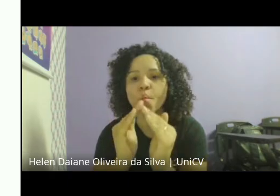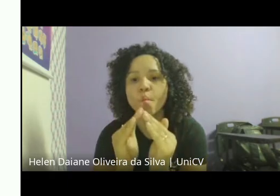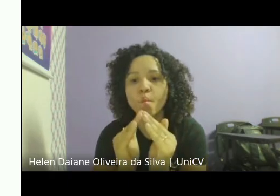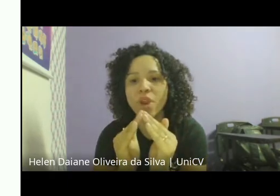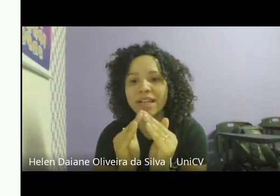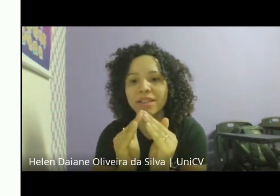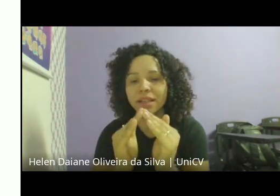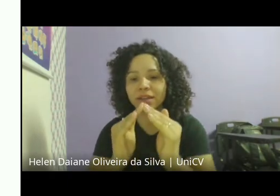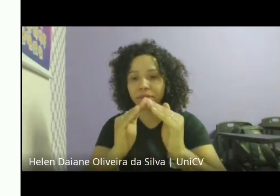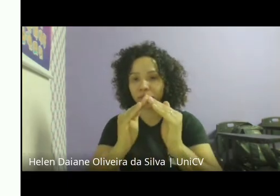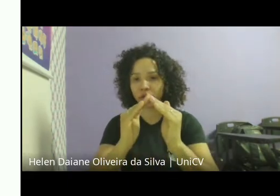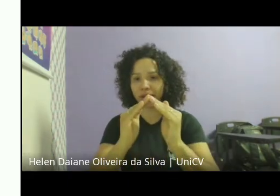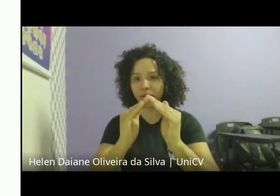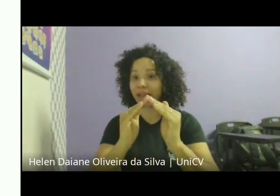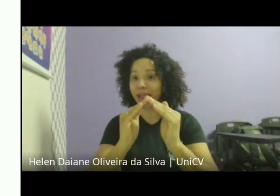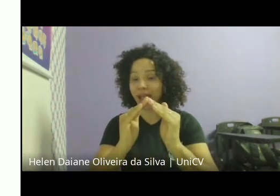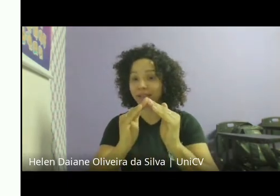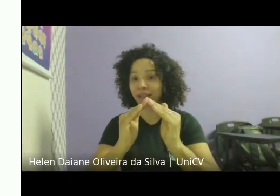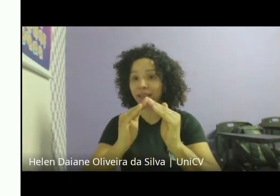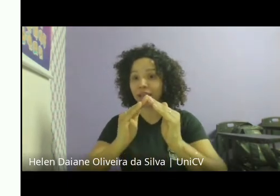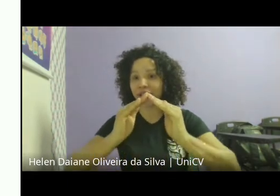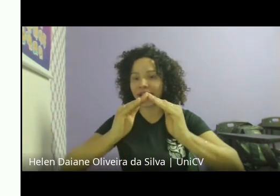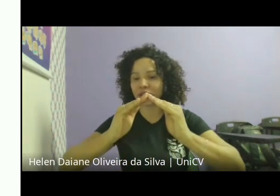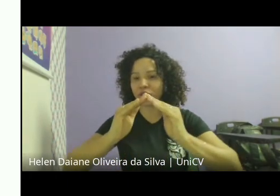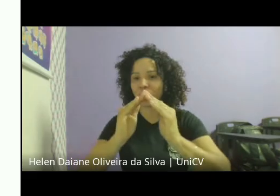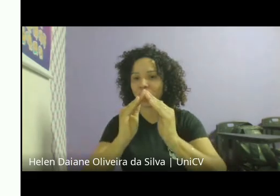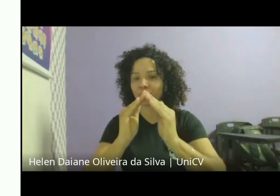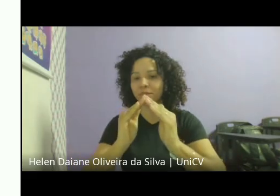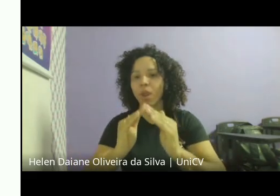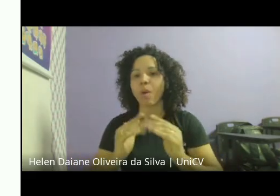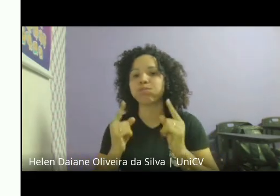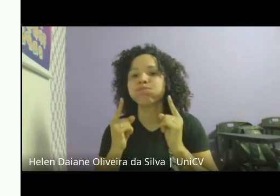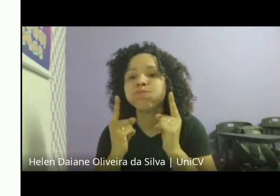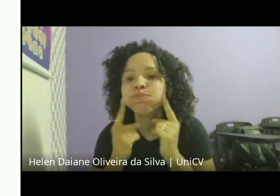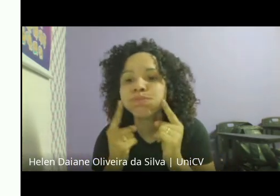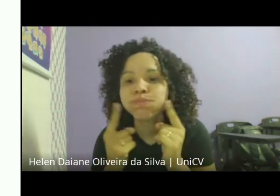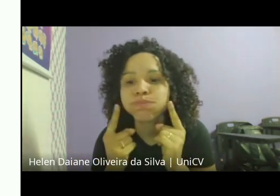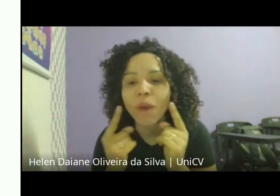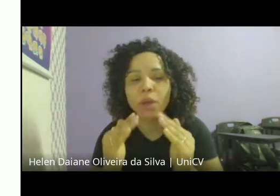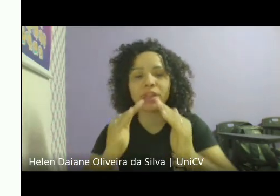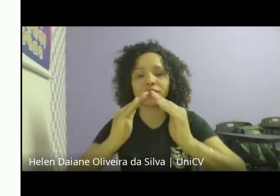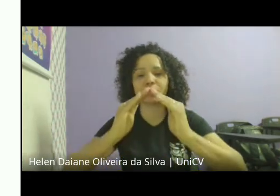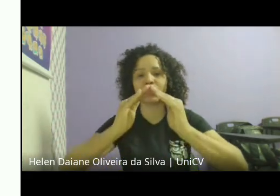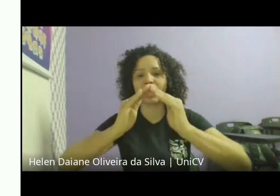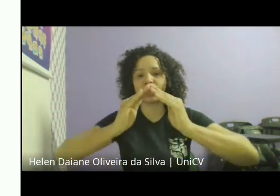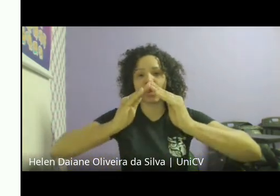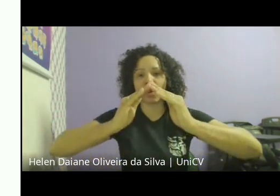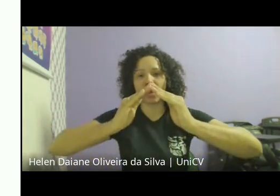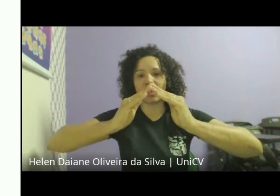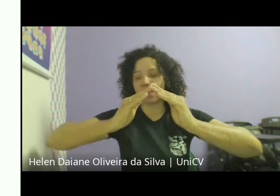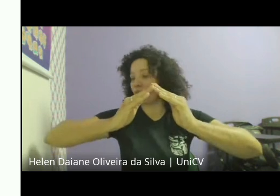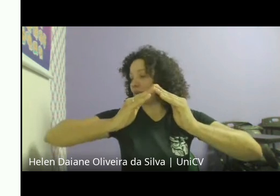ó, casinha, normal, casa. Quero falar casona, ó. Eu inflo as bochechas